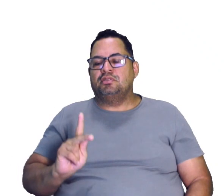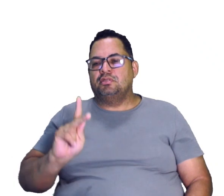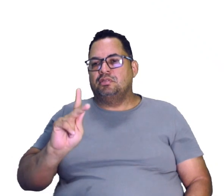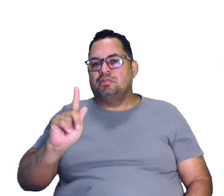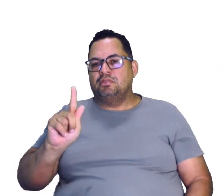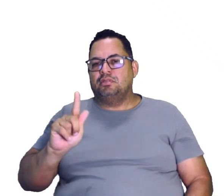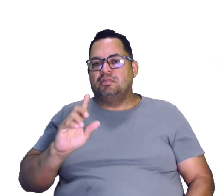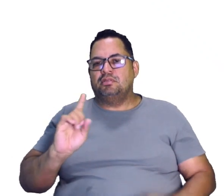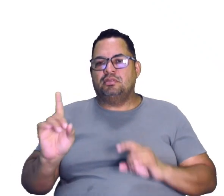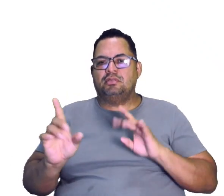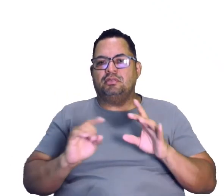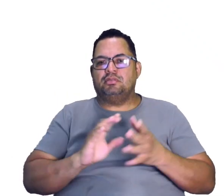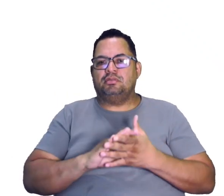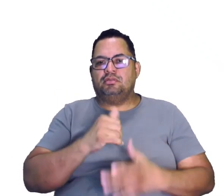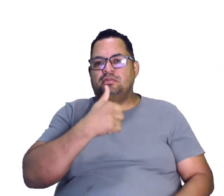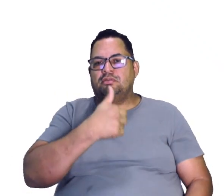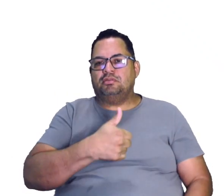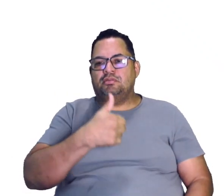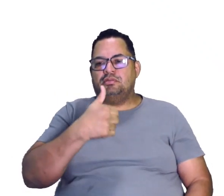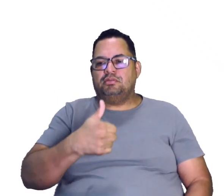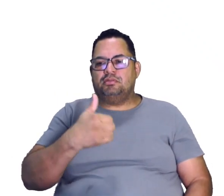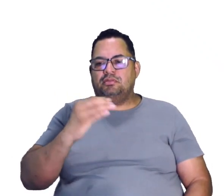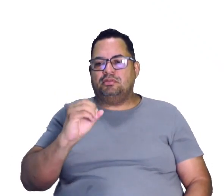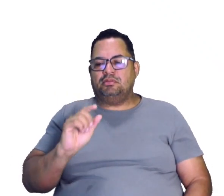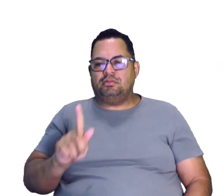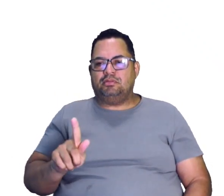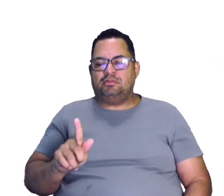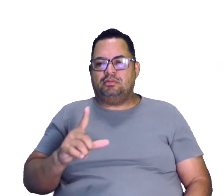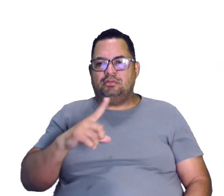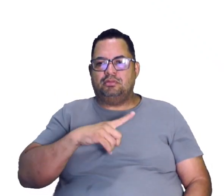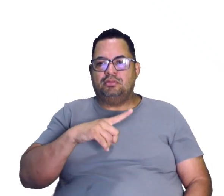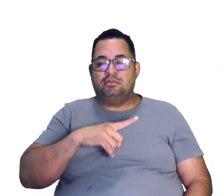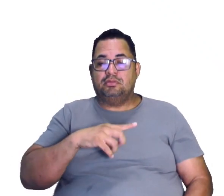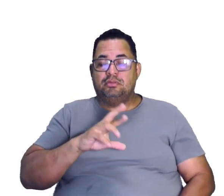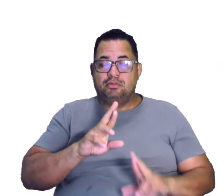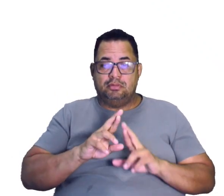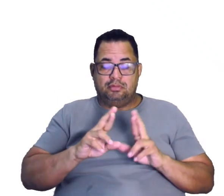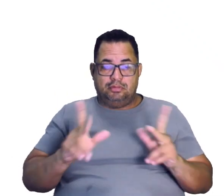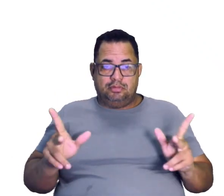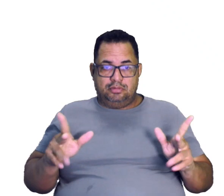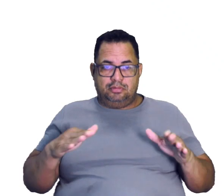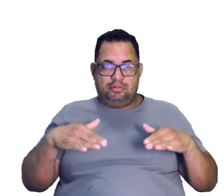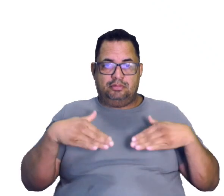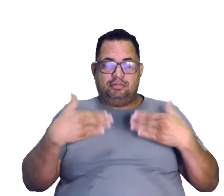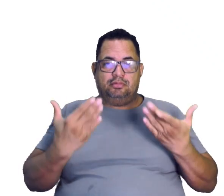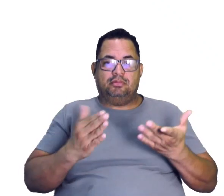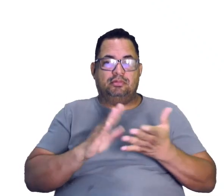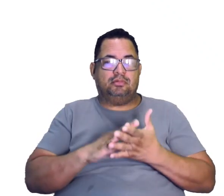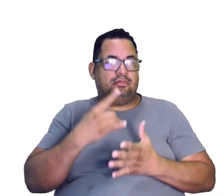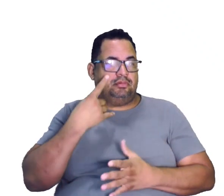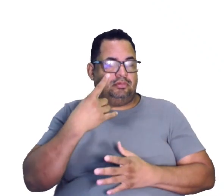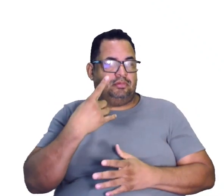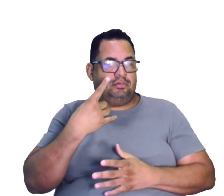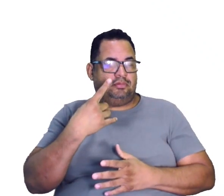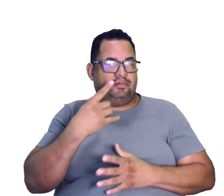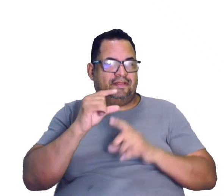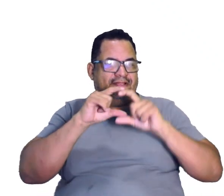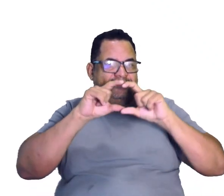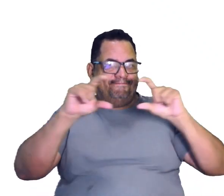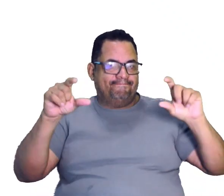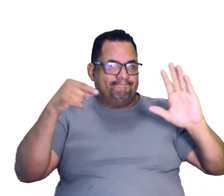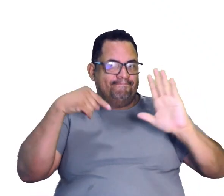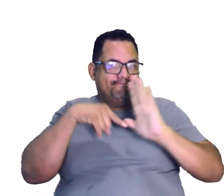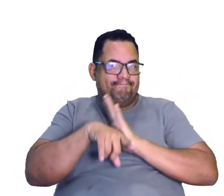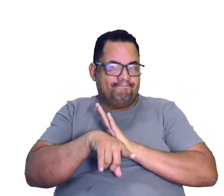cada tomate pesa 110 gramas. Eu já tenho unidades diferentes. Então, quando você lê um enunciado desse, que você vê